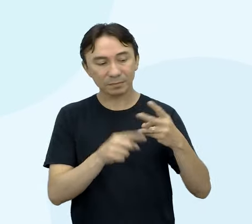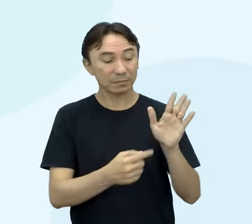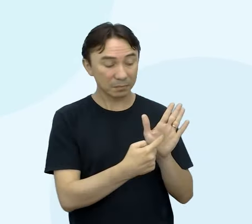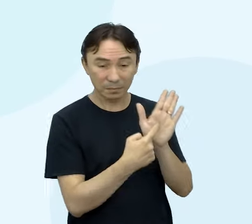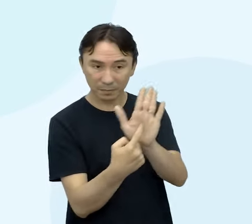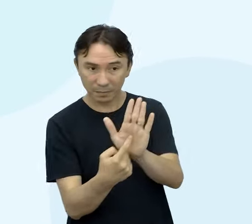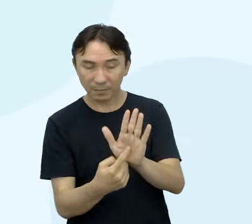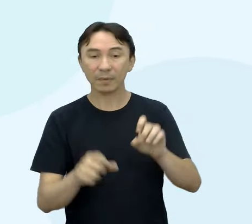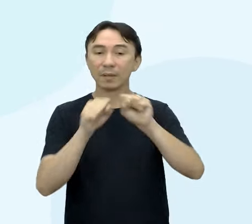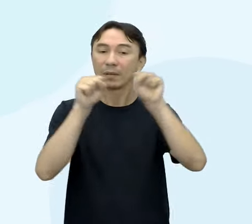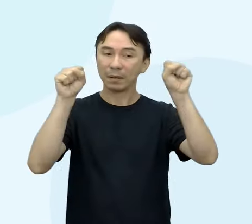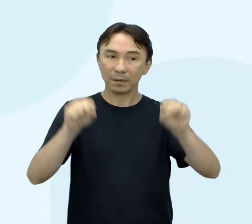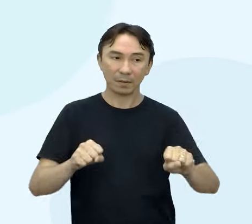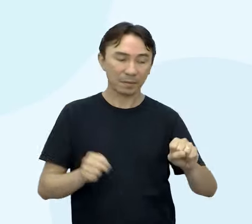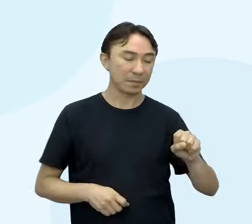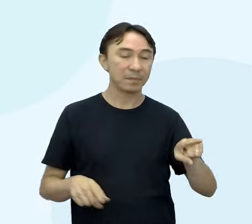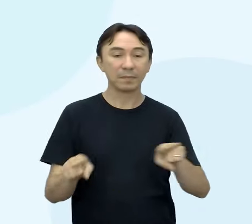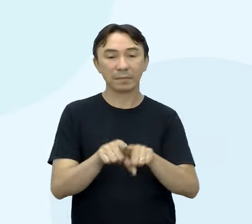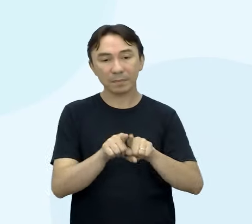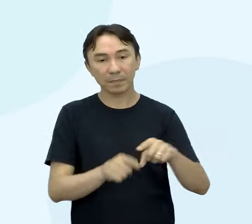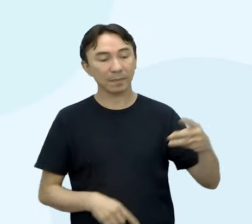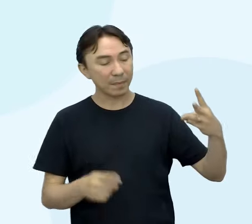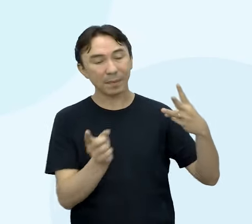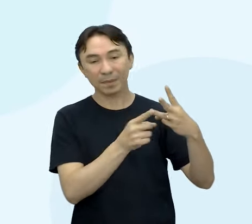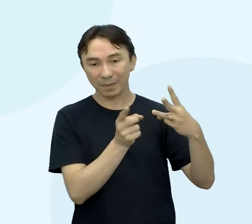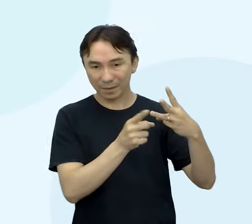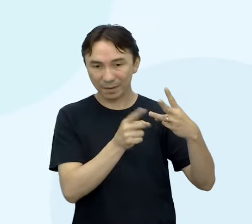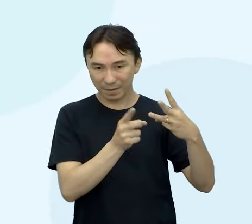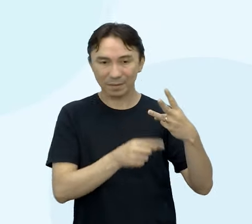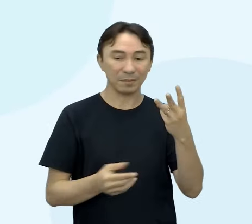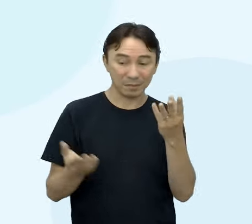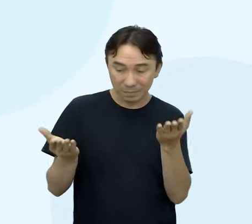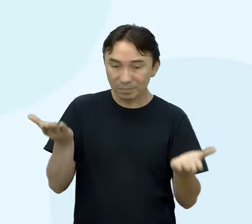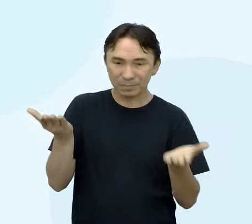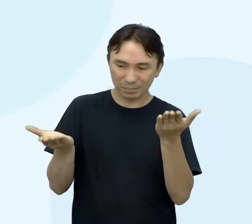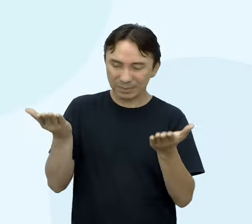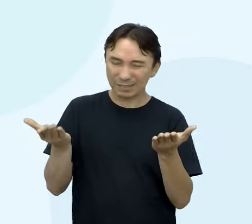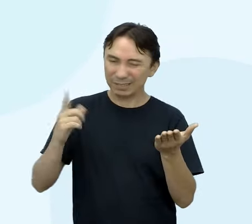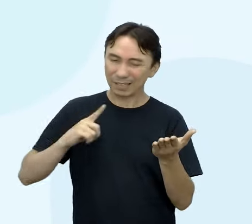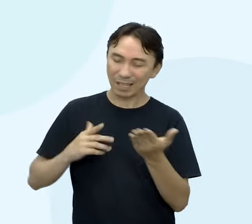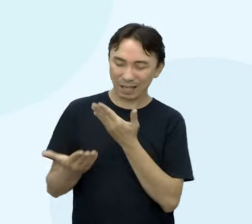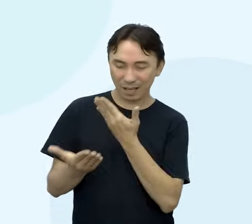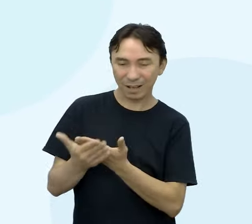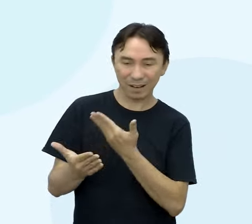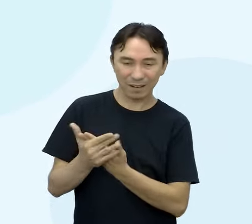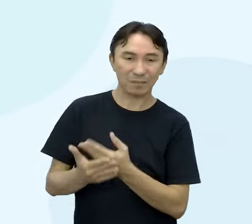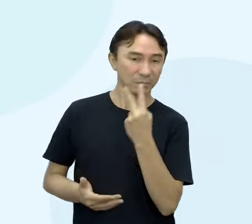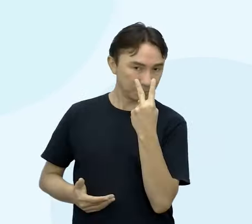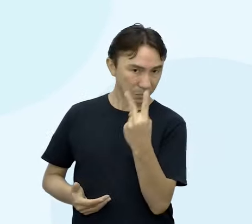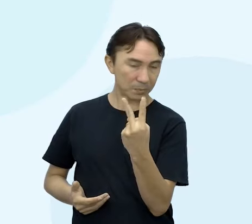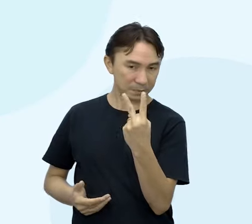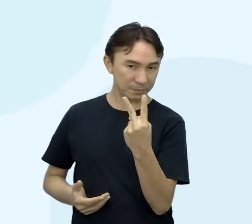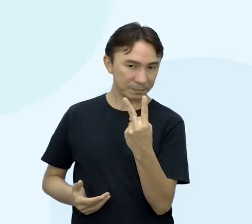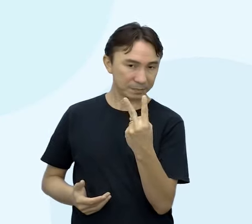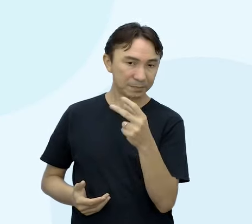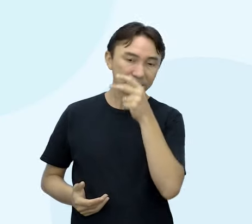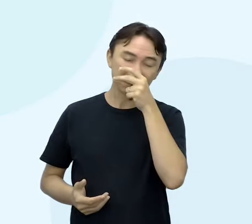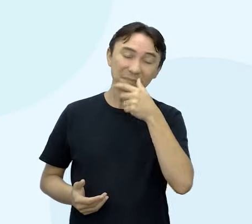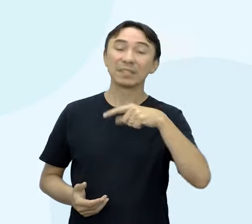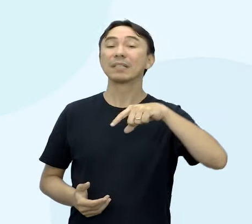ela. E a amostragem estratificada proporcional, essa a gente vai ter duas aulas pra abordar, porque ela é um pouquinho mais extensa. E depois